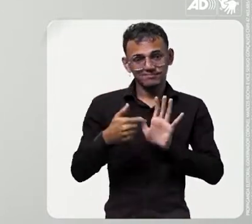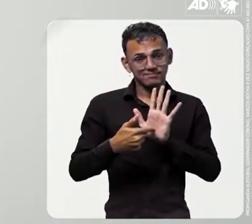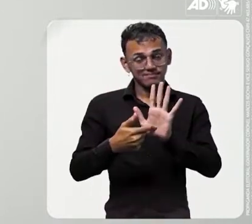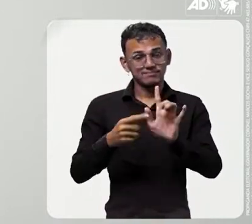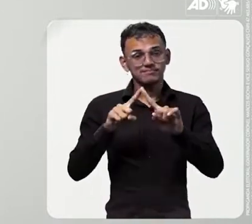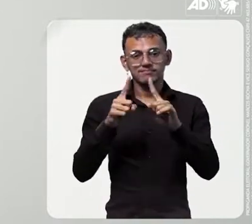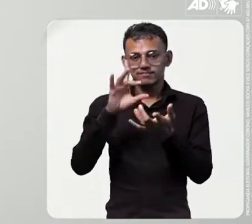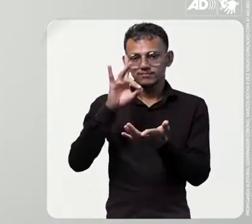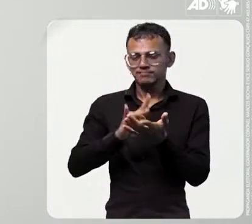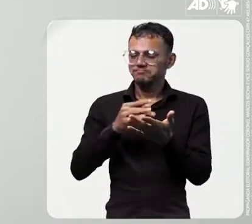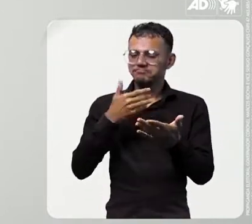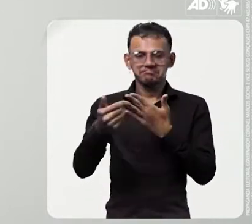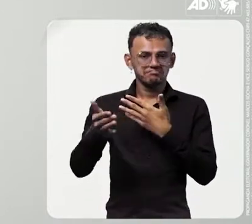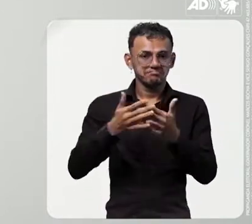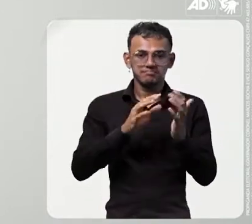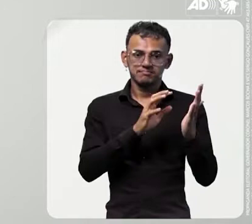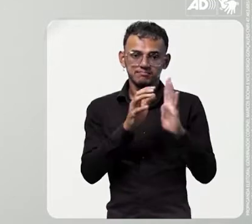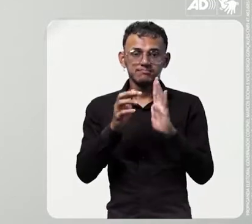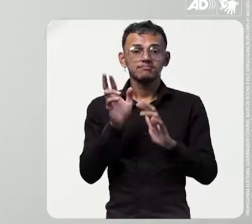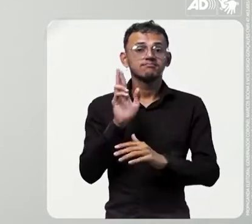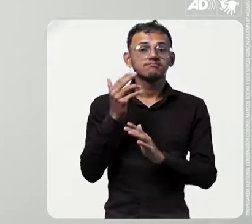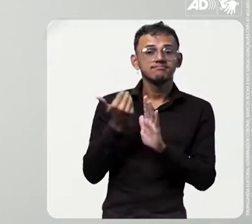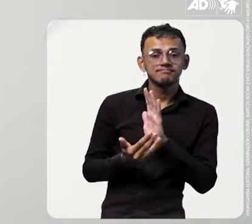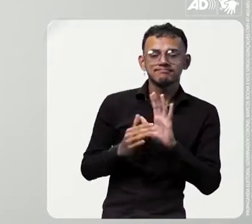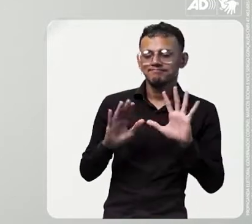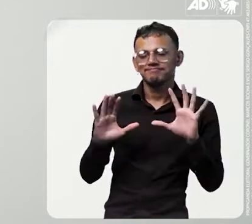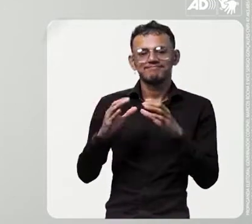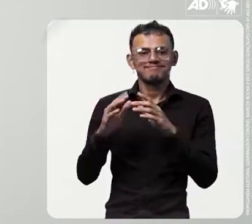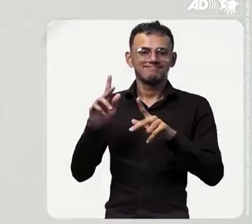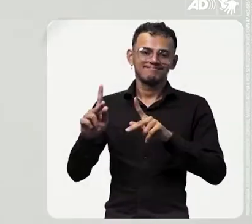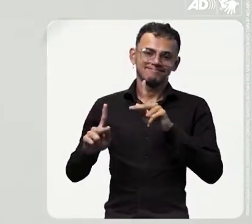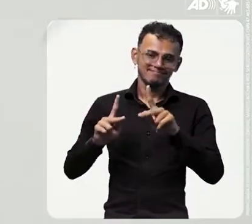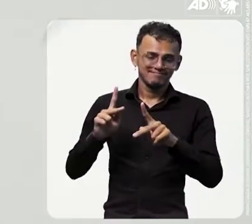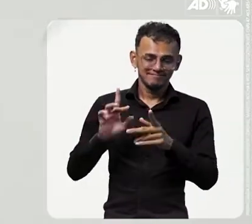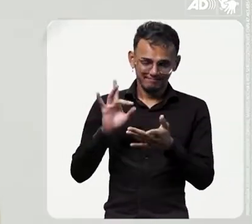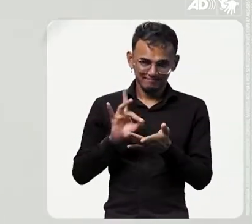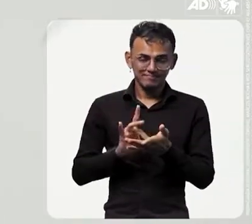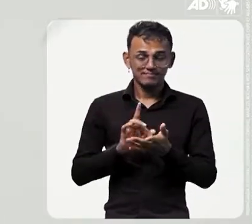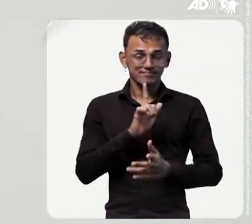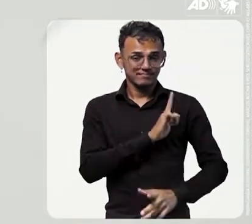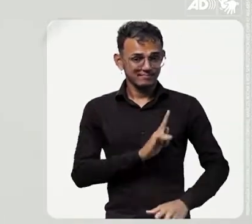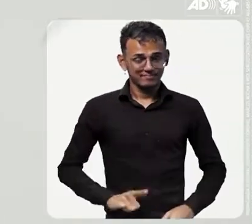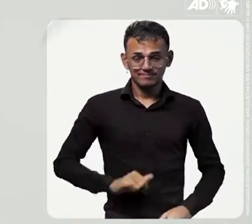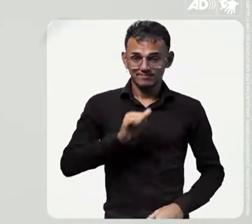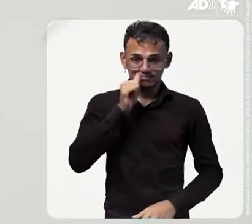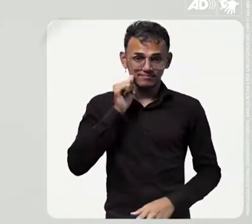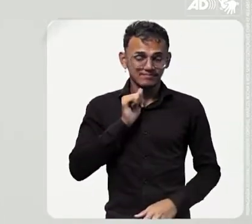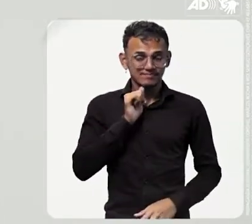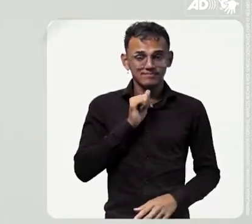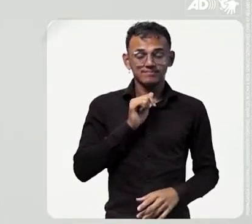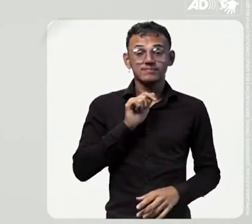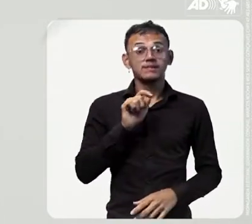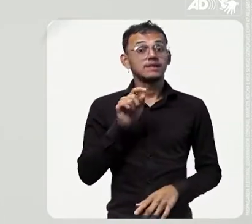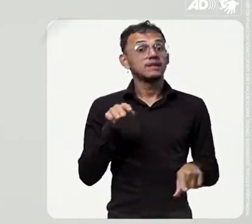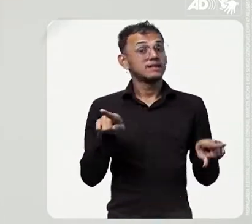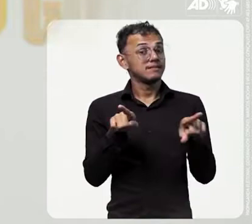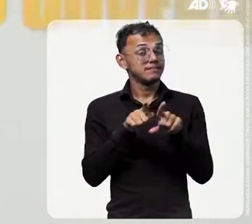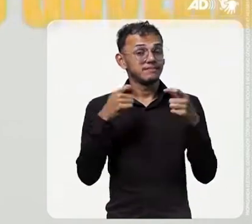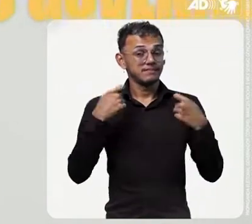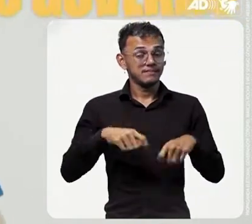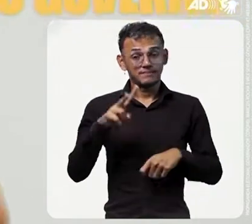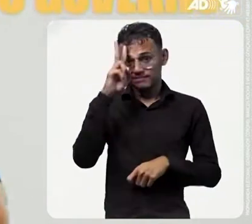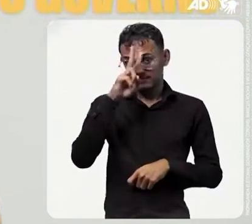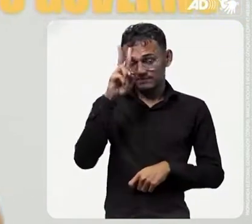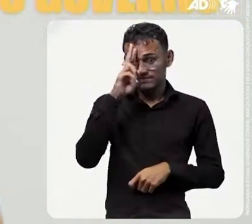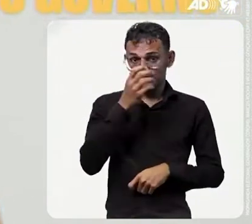contas, tanto faz o partido. Quem sai perdendo somos todos nós. O governador Marcos Rocha, e vamos lembrar que o número